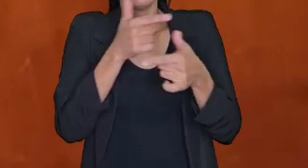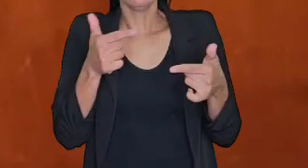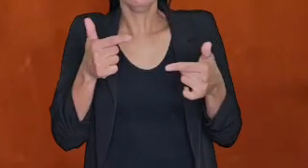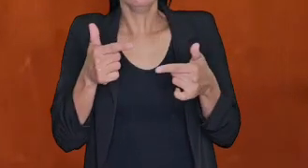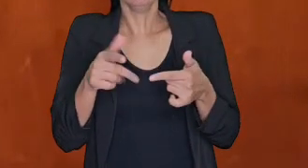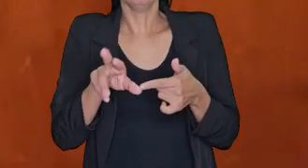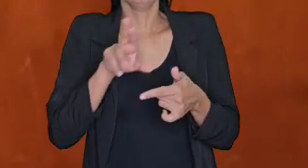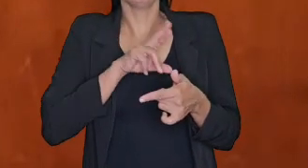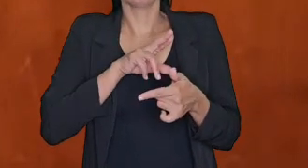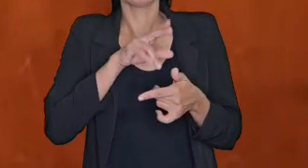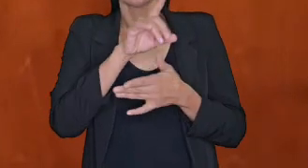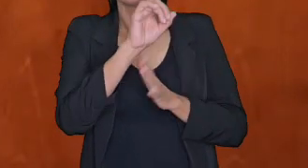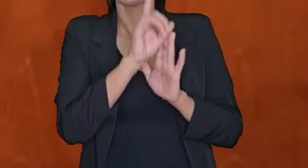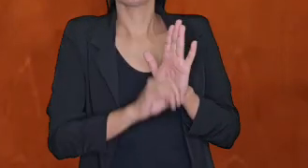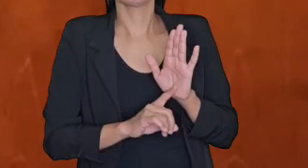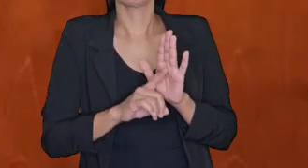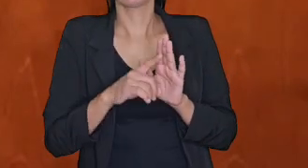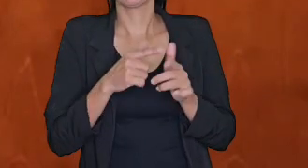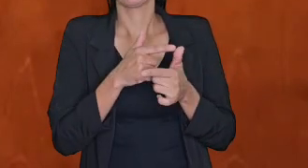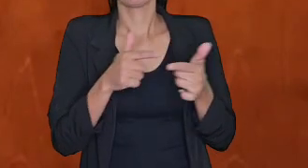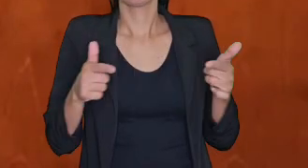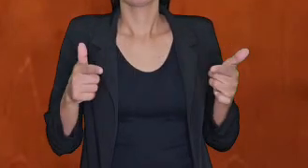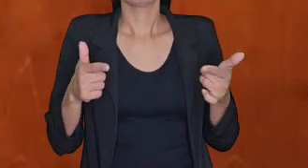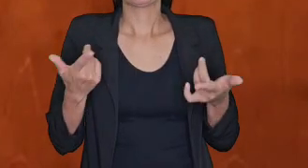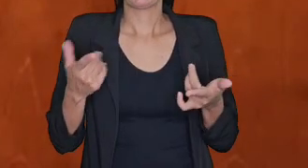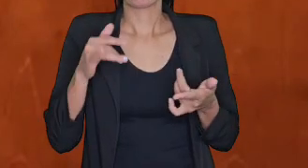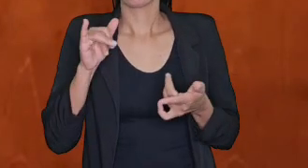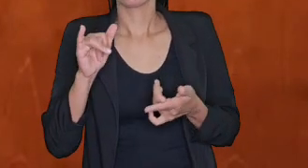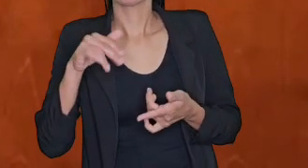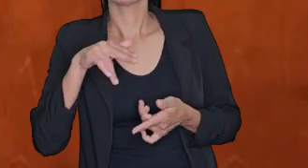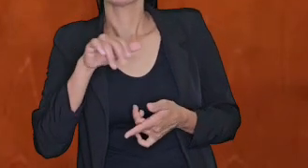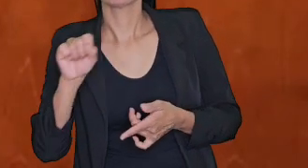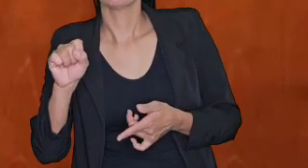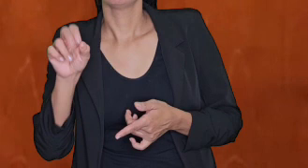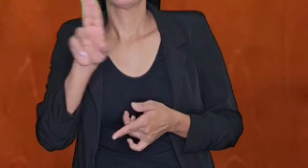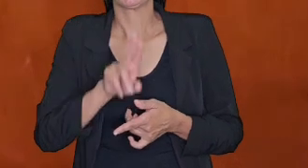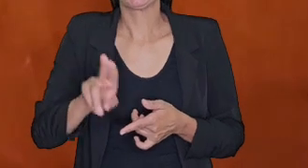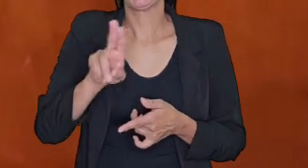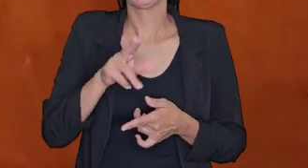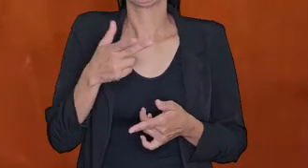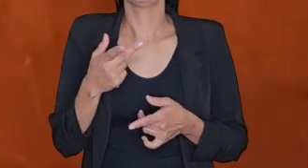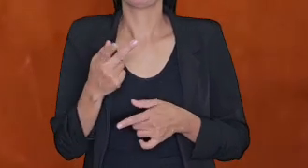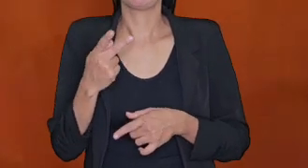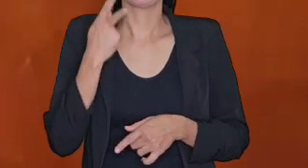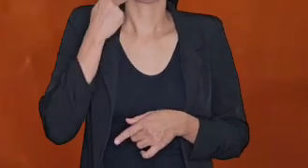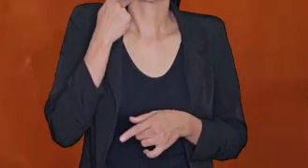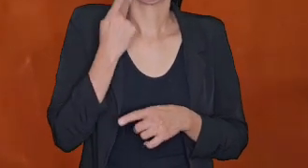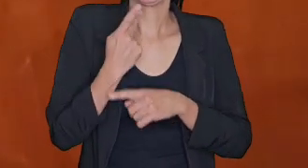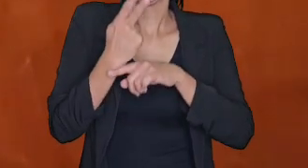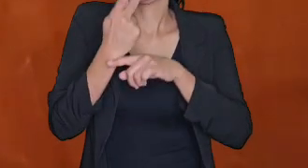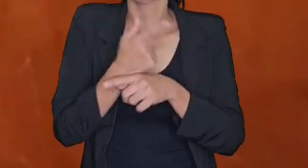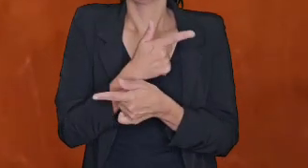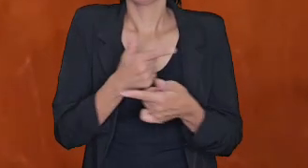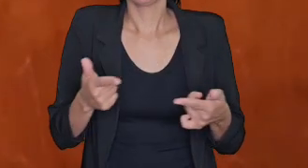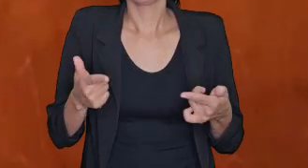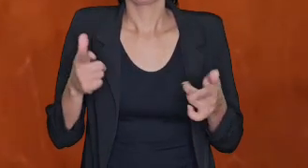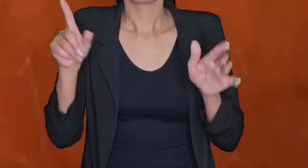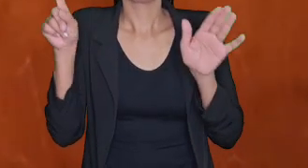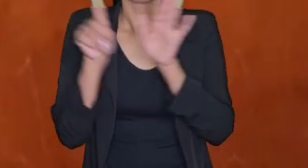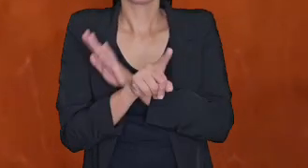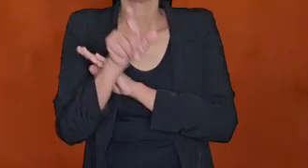Aqui não tem efeito, essa declaração não tem efeito para o INSS, para